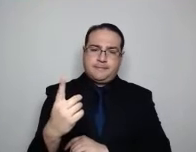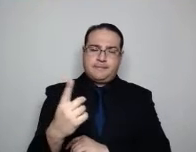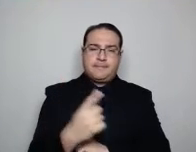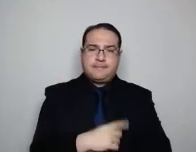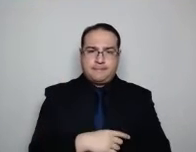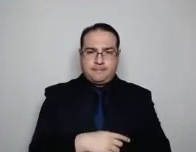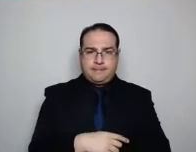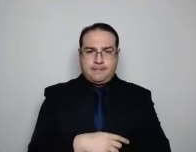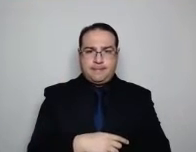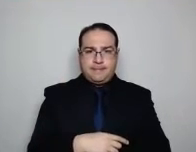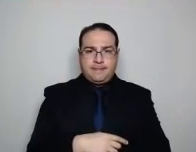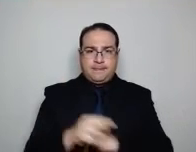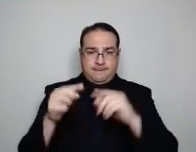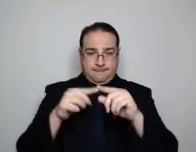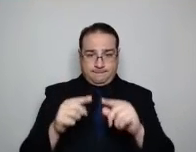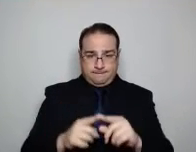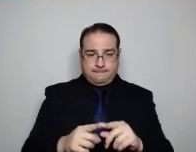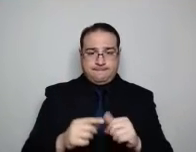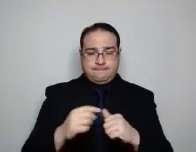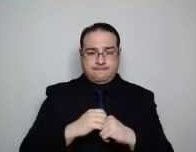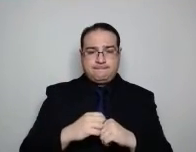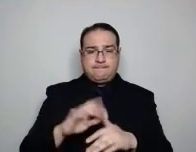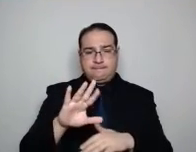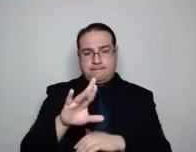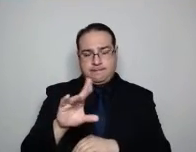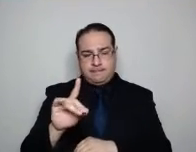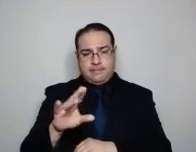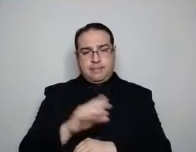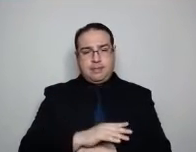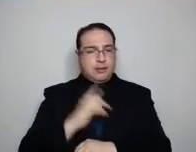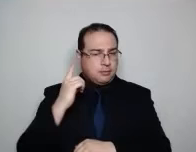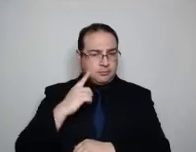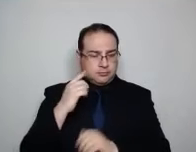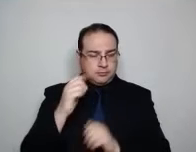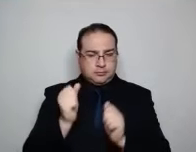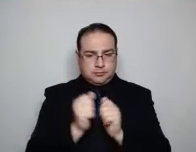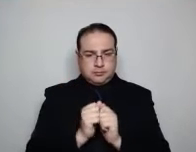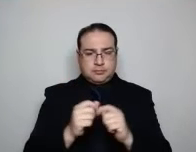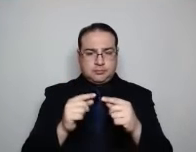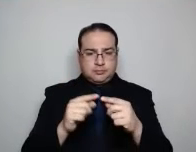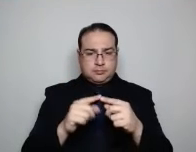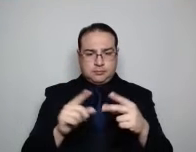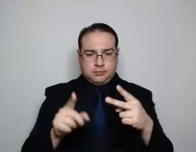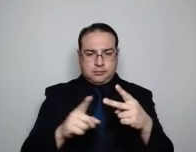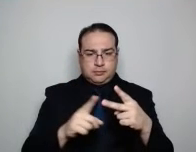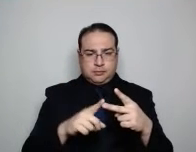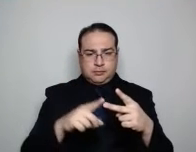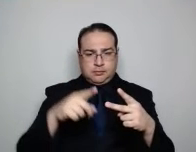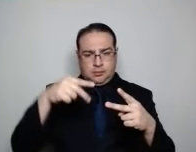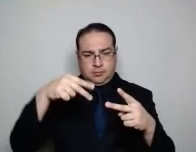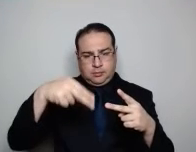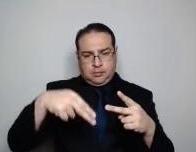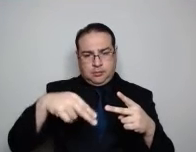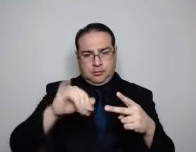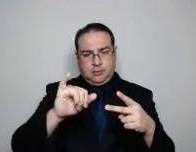08-13-486-55-2021. Agravante. Rede Sociedade Individual de Advocacia. E agravado Niedja Simone Alves